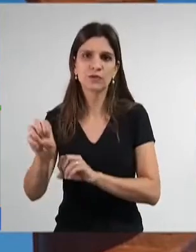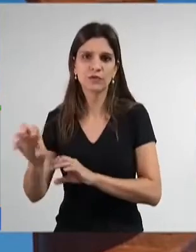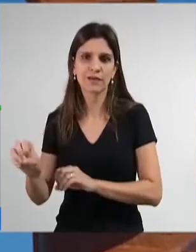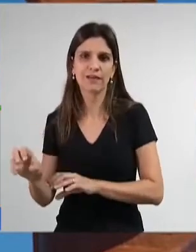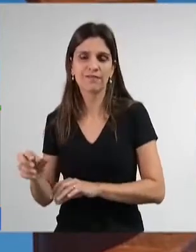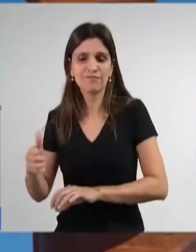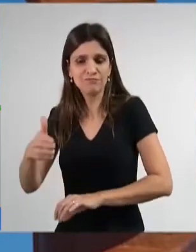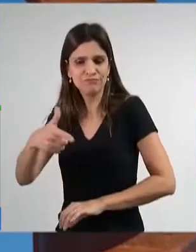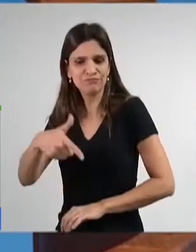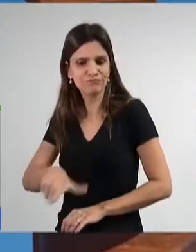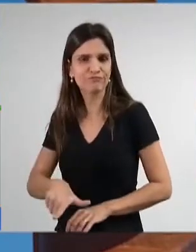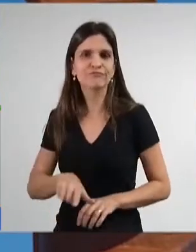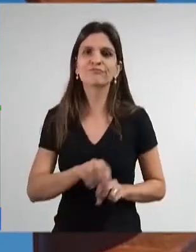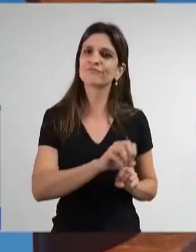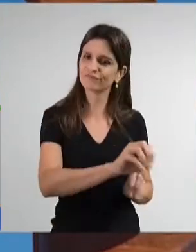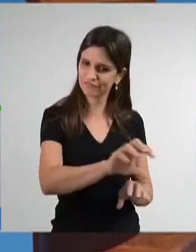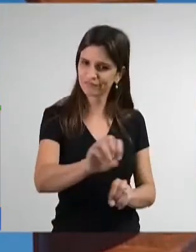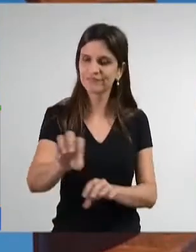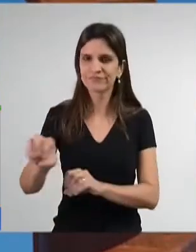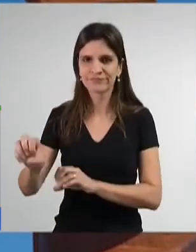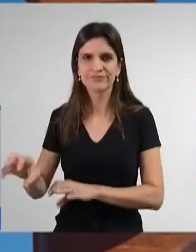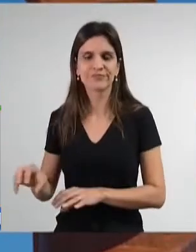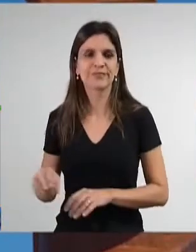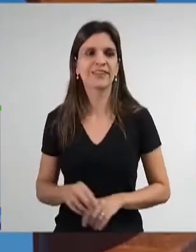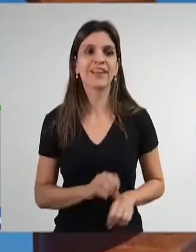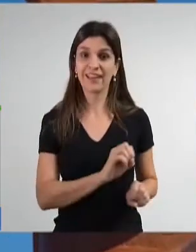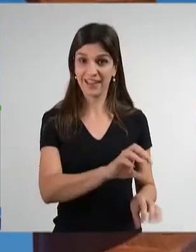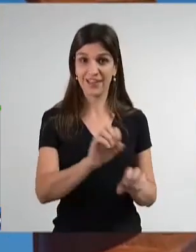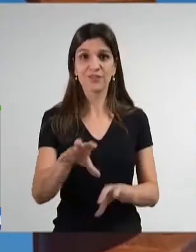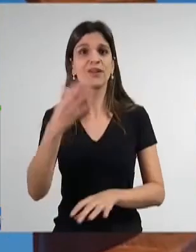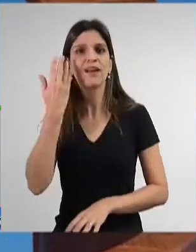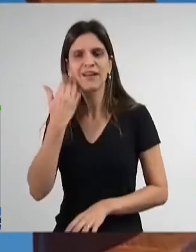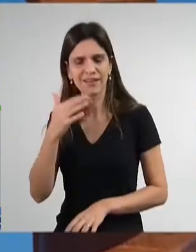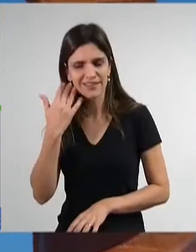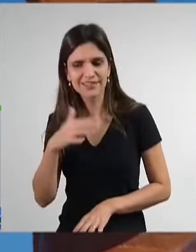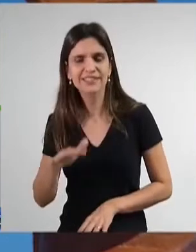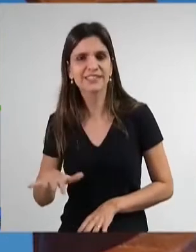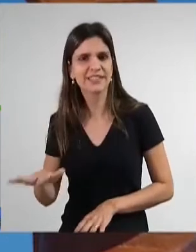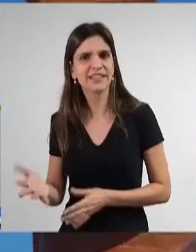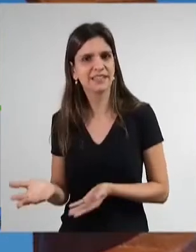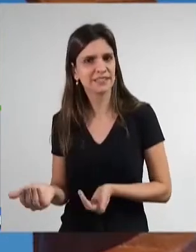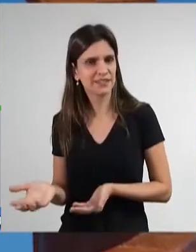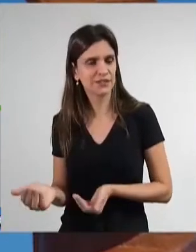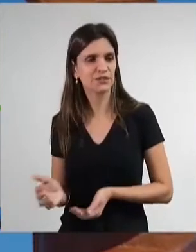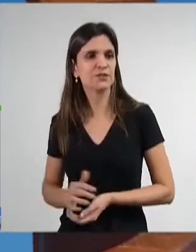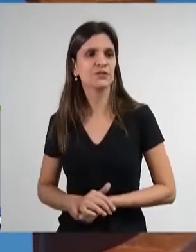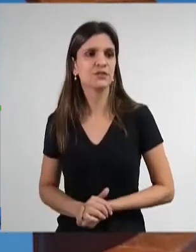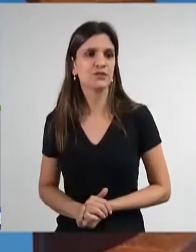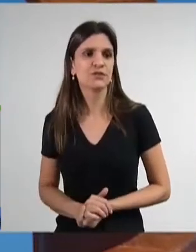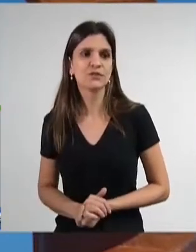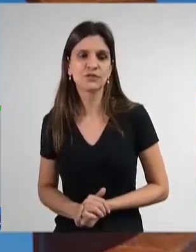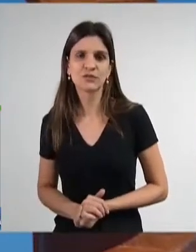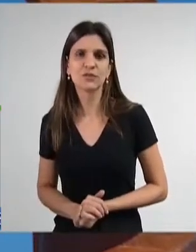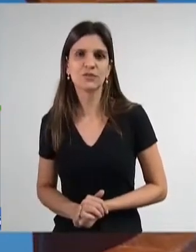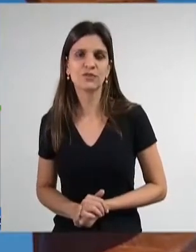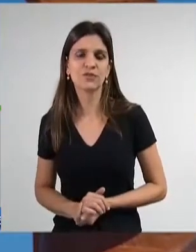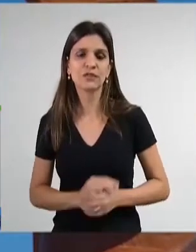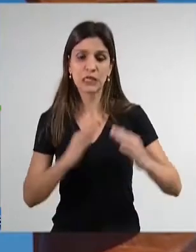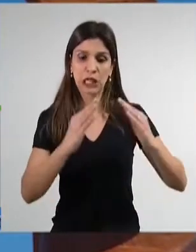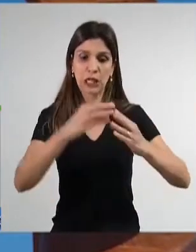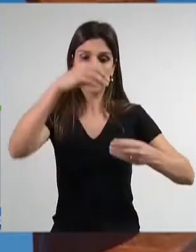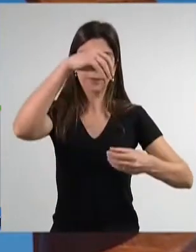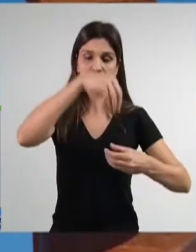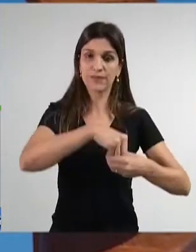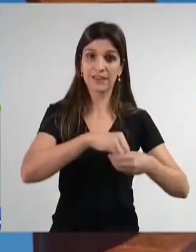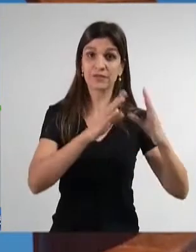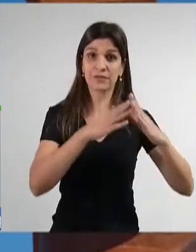reeducar. Educar, como eu disse, as crianças, aquelas que estão pela primeira vez adentrando a um estabelecimento de ensino. Essa